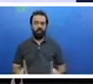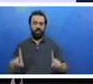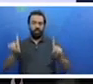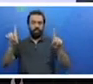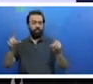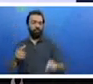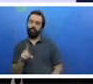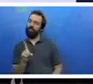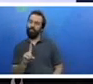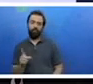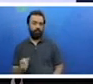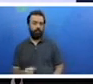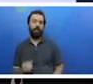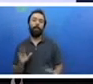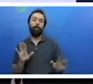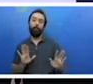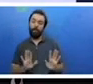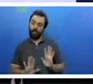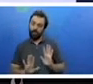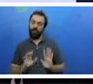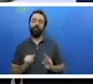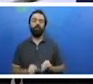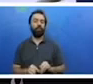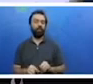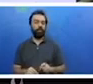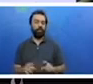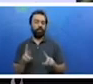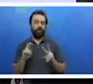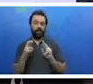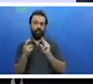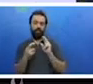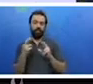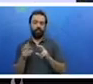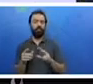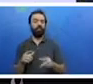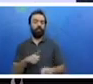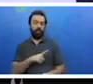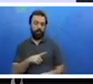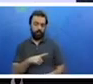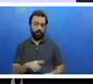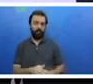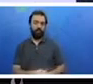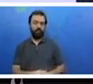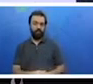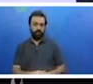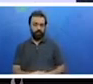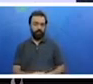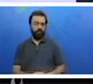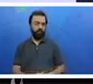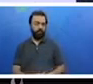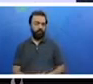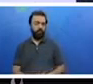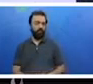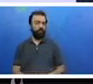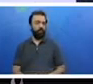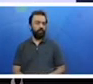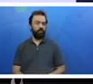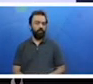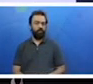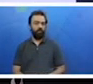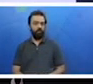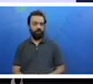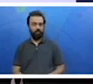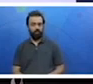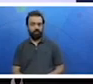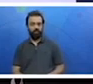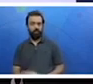mas havia uma relação entre elas. Elas não eram diretamente proporcionais, mas a